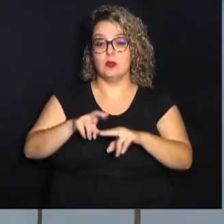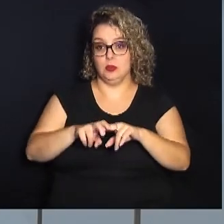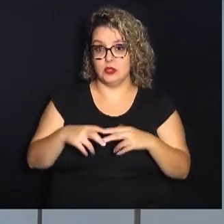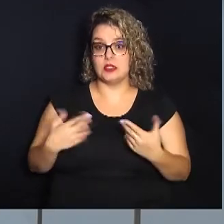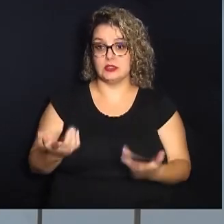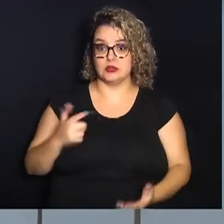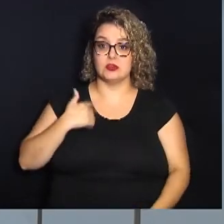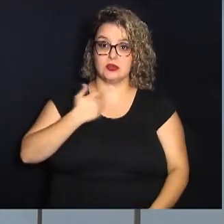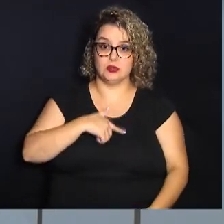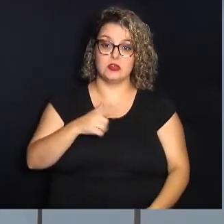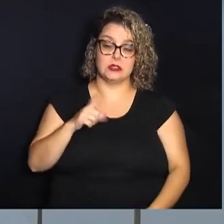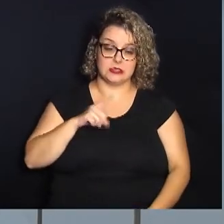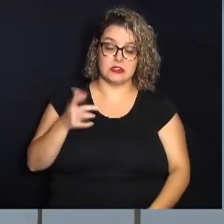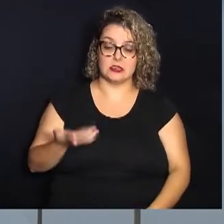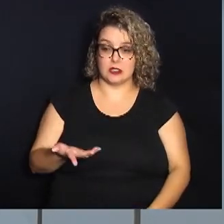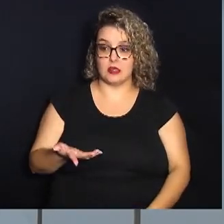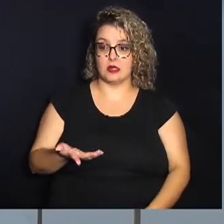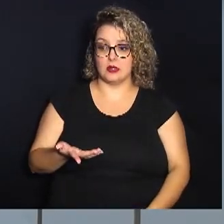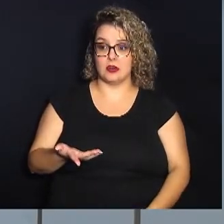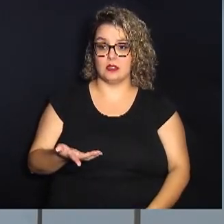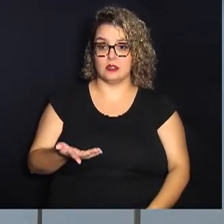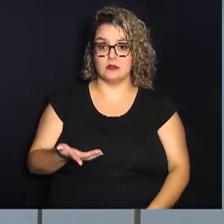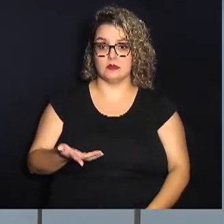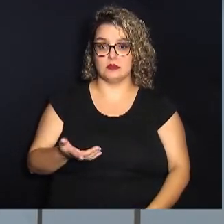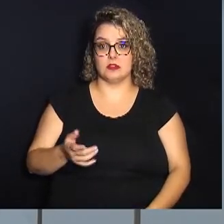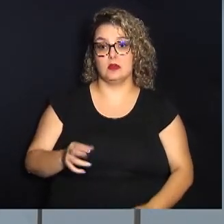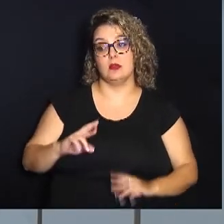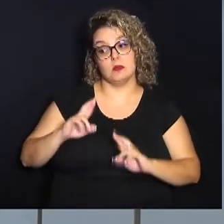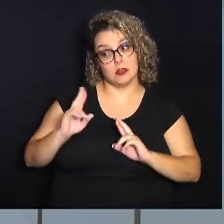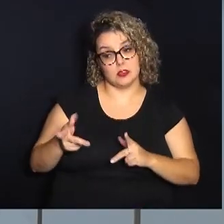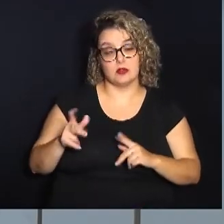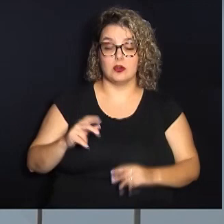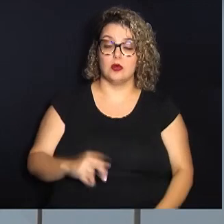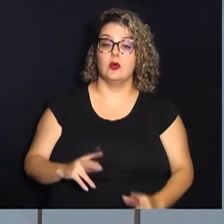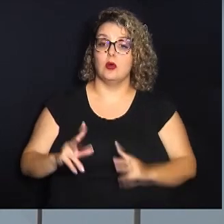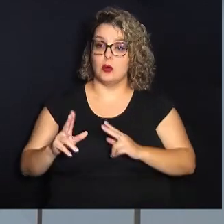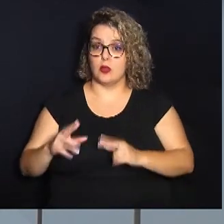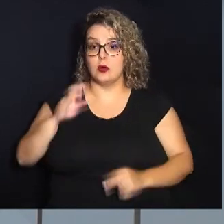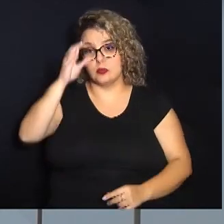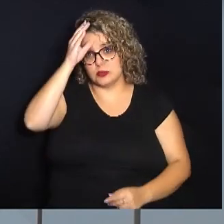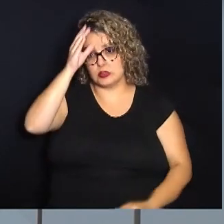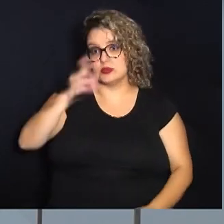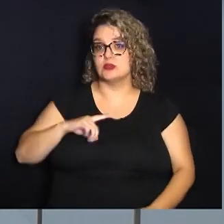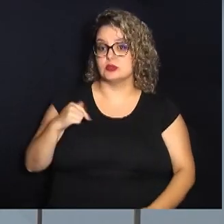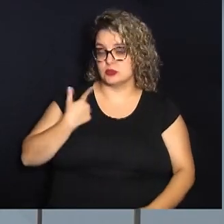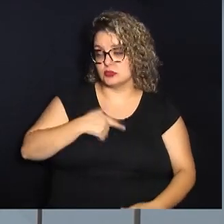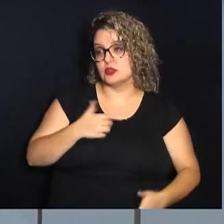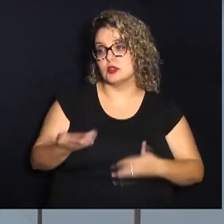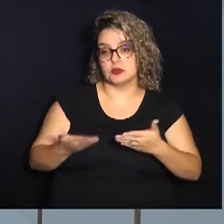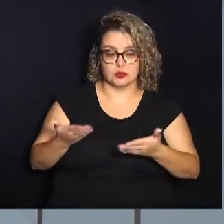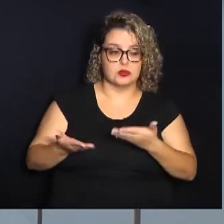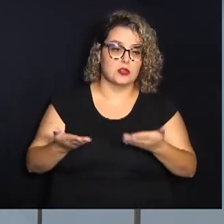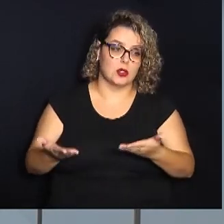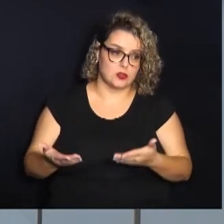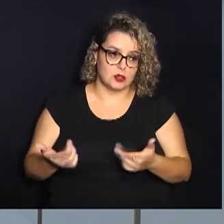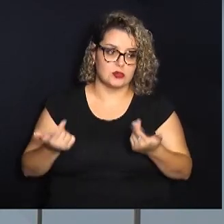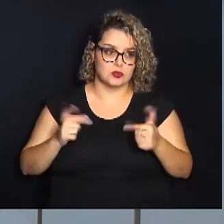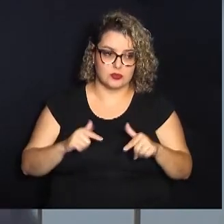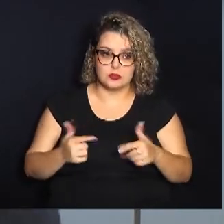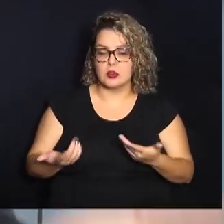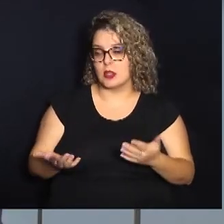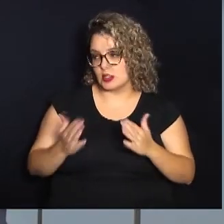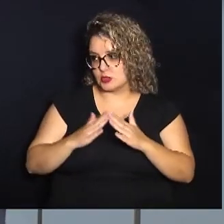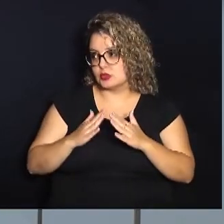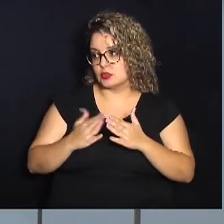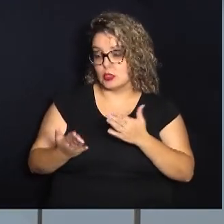que ter essa contrapartida, né, como cidadão, da gente também cuidar do nosso ambiente domiciliar para